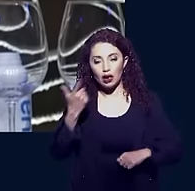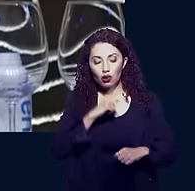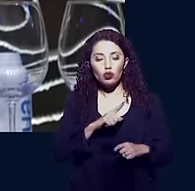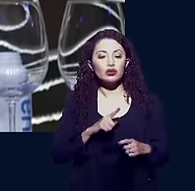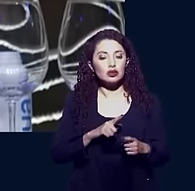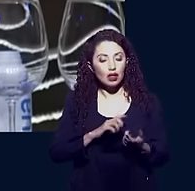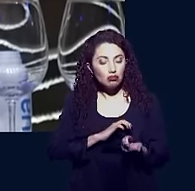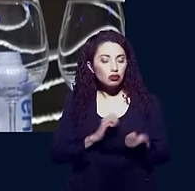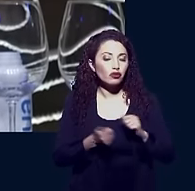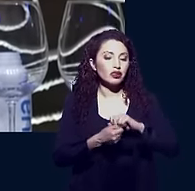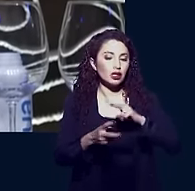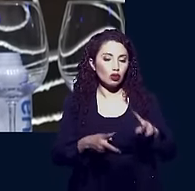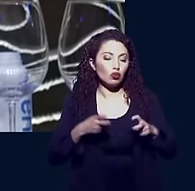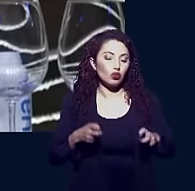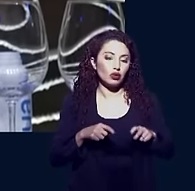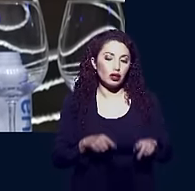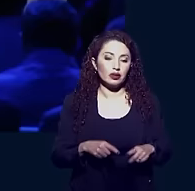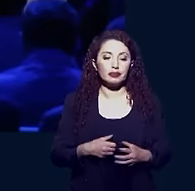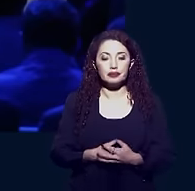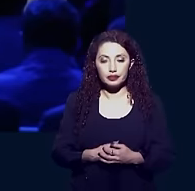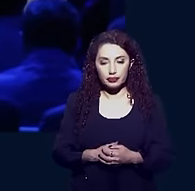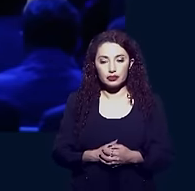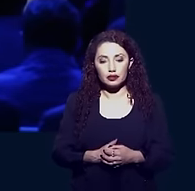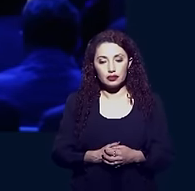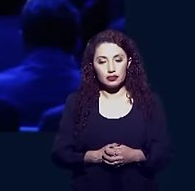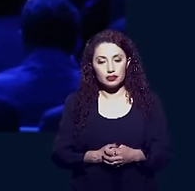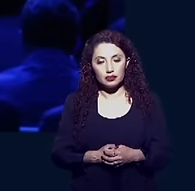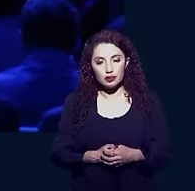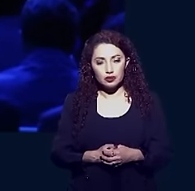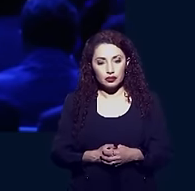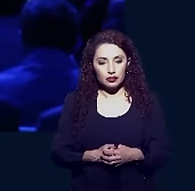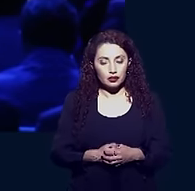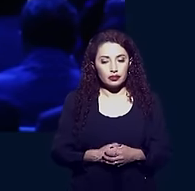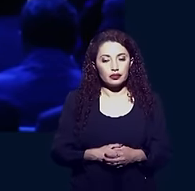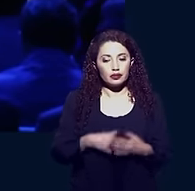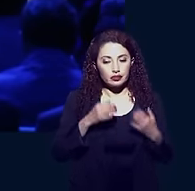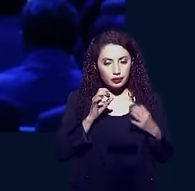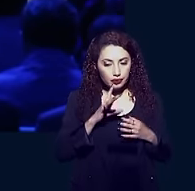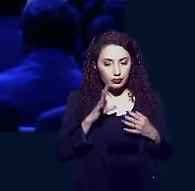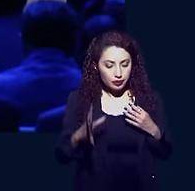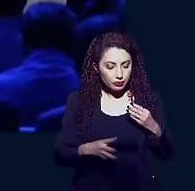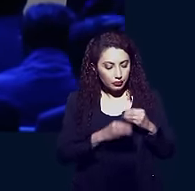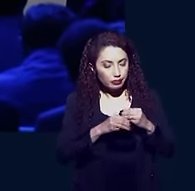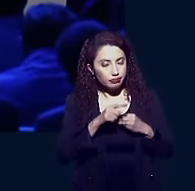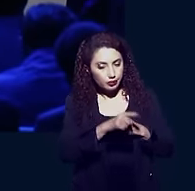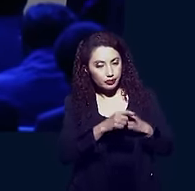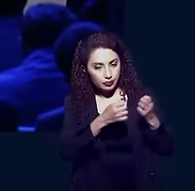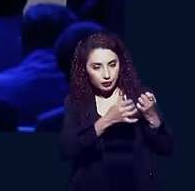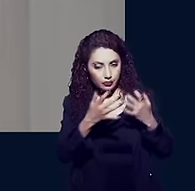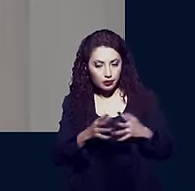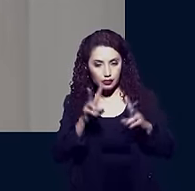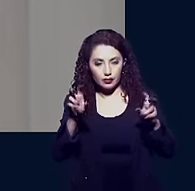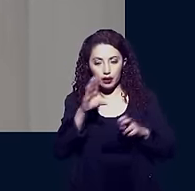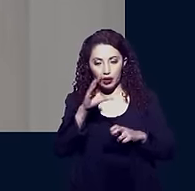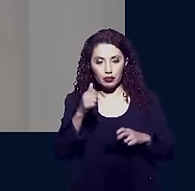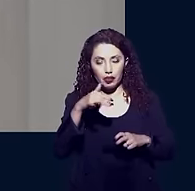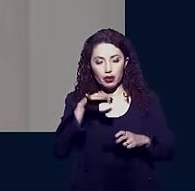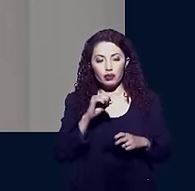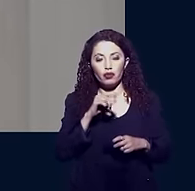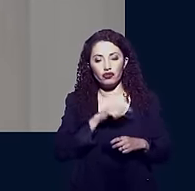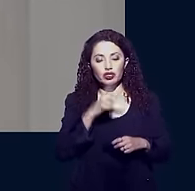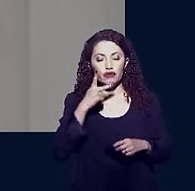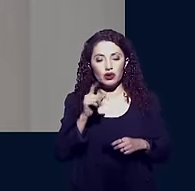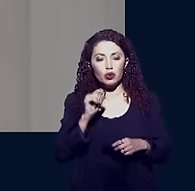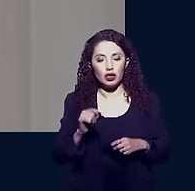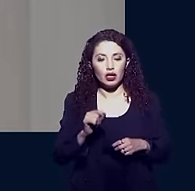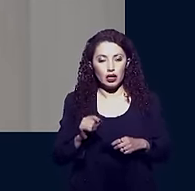lado Então esse é meu meu Call bullish Bruno não e você só fazendo followup num comentário que você fez sobre câmbio recentemente você declarou eh que